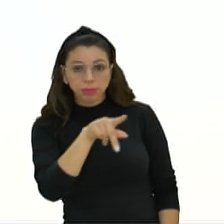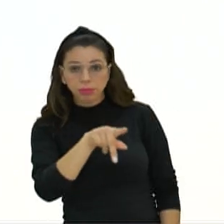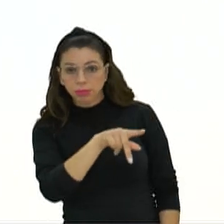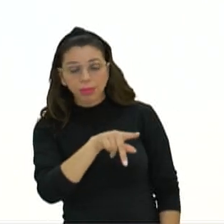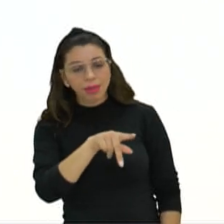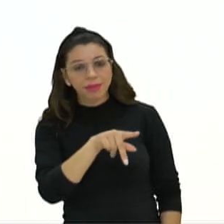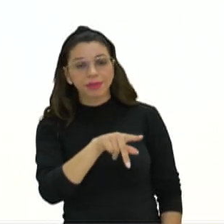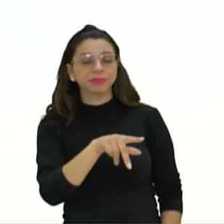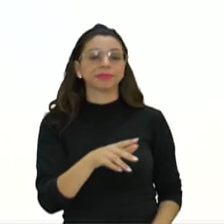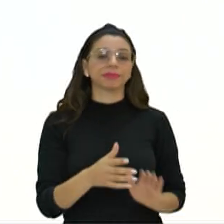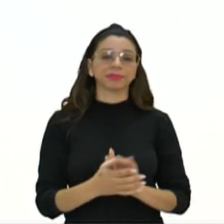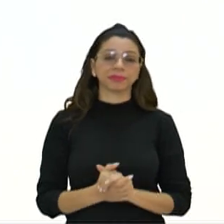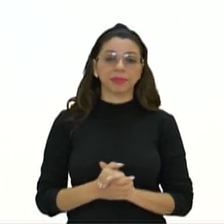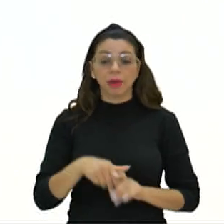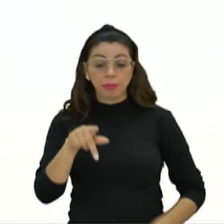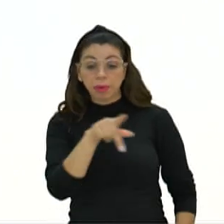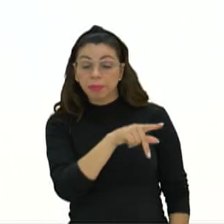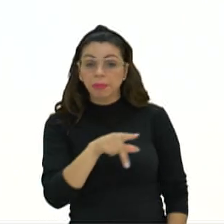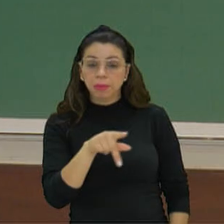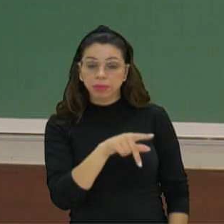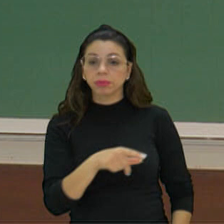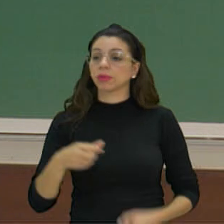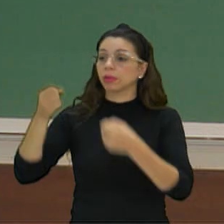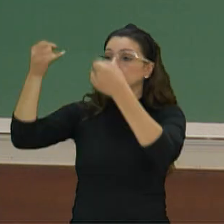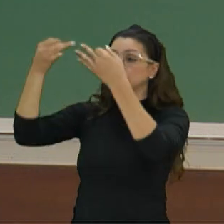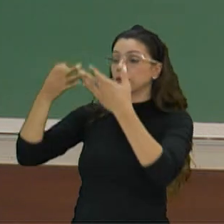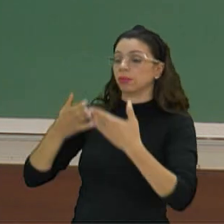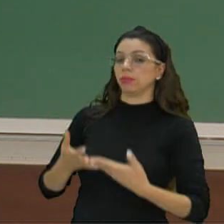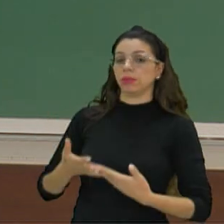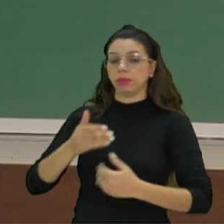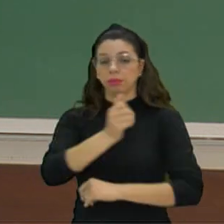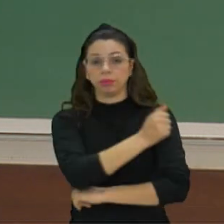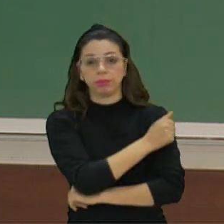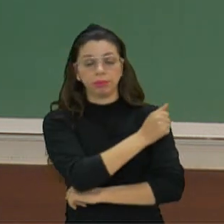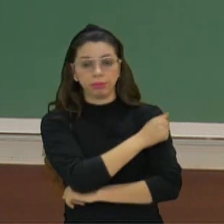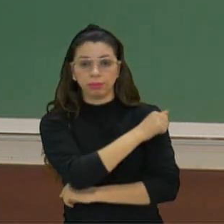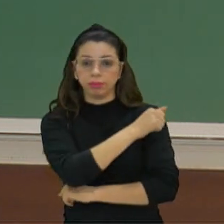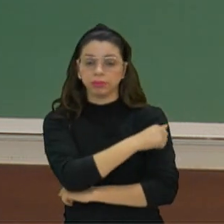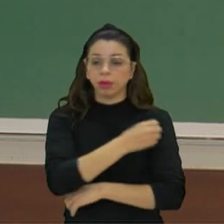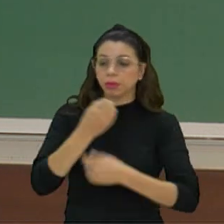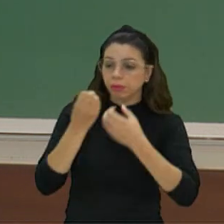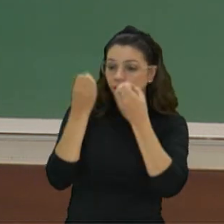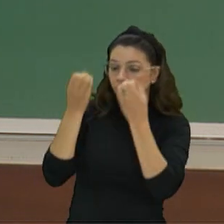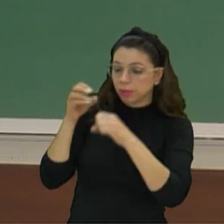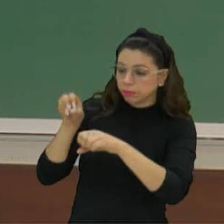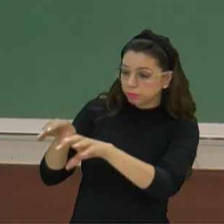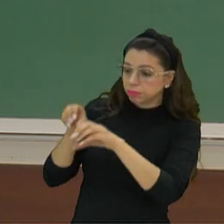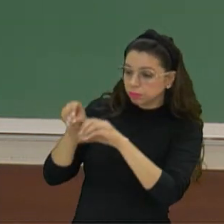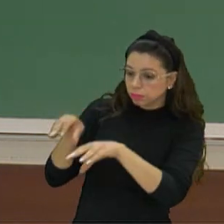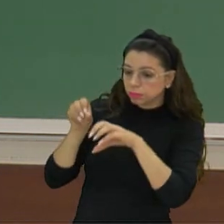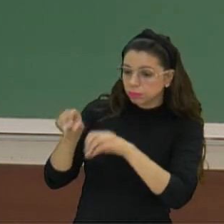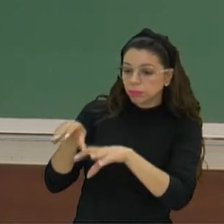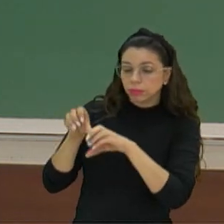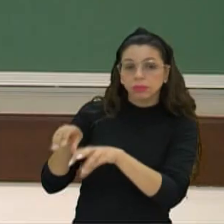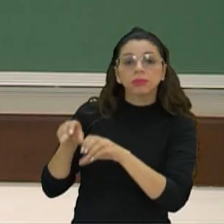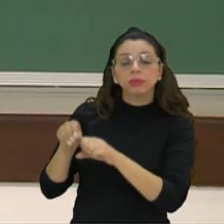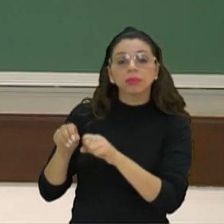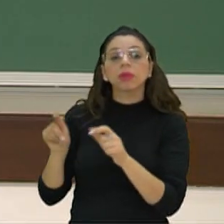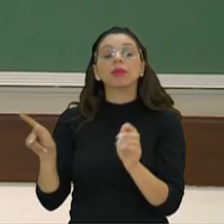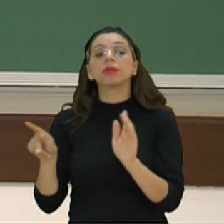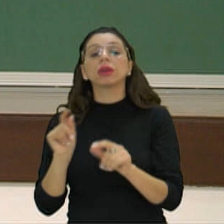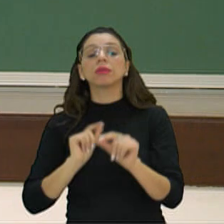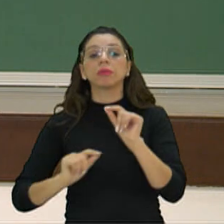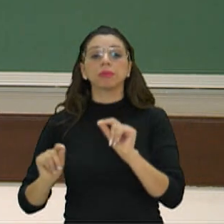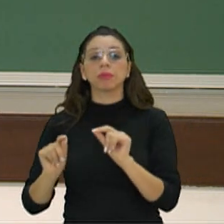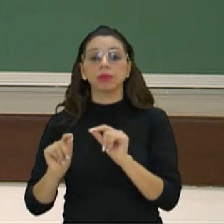que não sou eu, é uma professora que está explicando para os seus alunos, dando algumas informações para os seus alunos, justamente sobre a cidade de